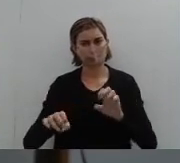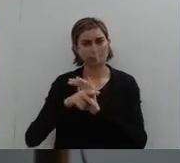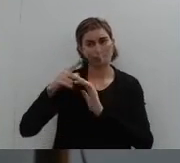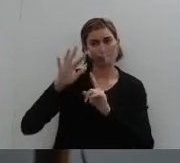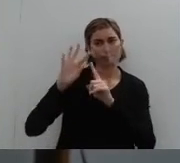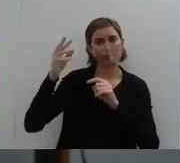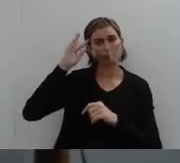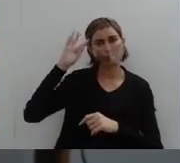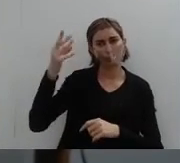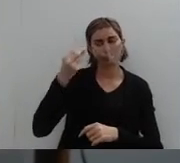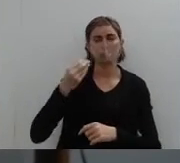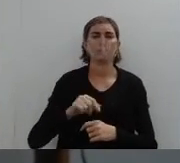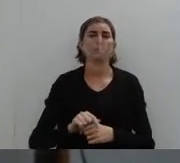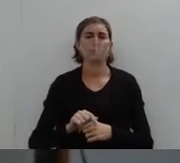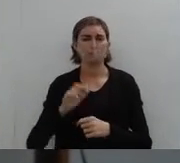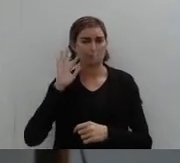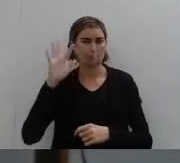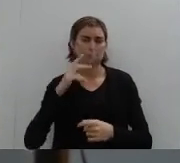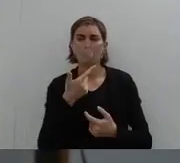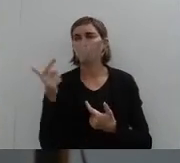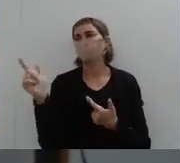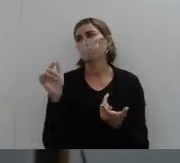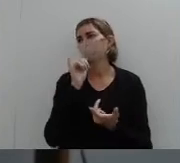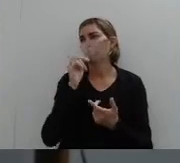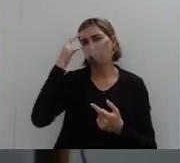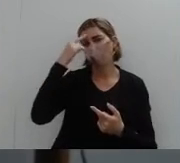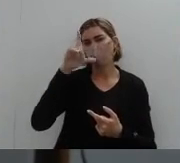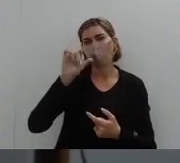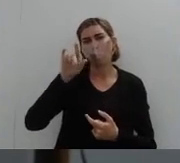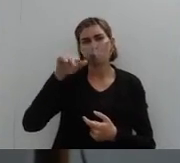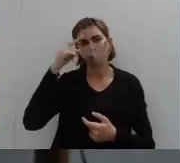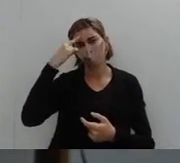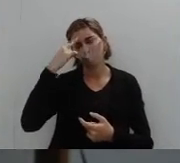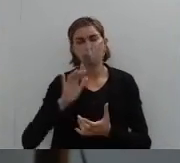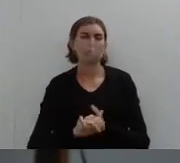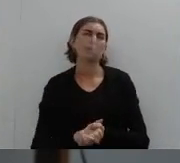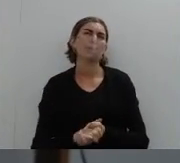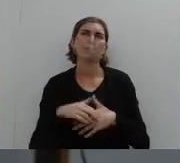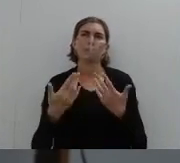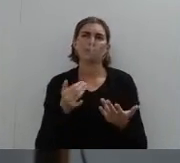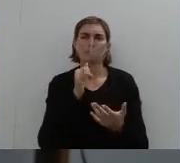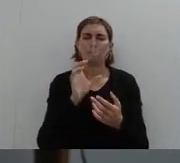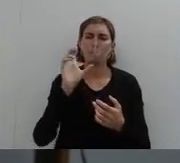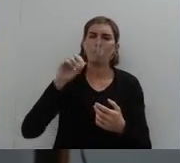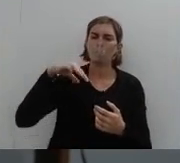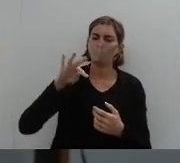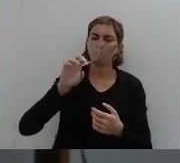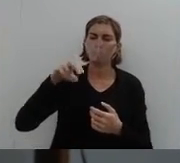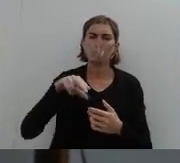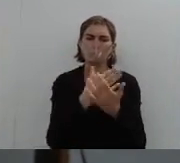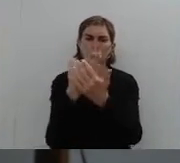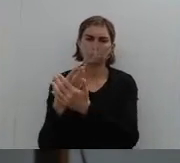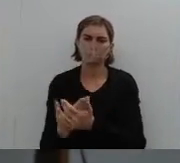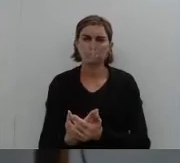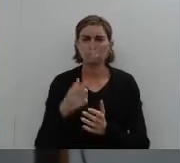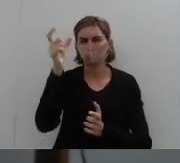filosofia, assim como tem outras partes, como, por exemplo, a lógica, assim como tem, por exemplo, a ontologia, que é o estudo sobre